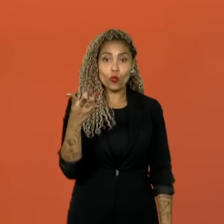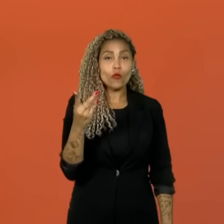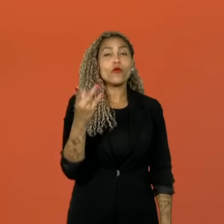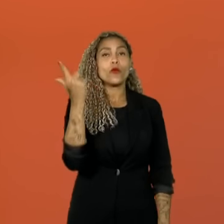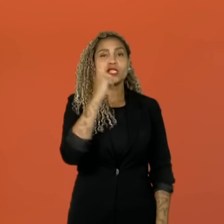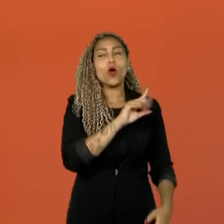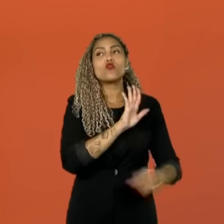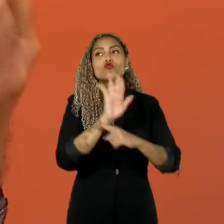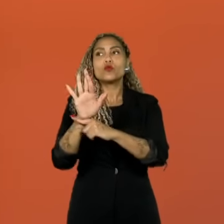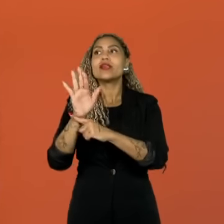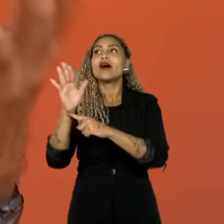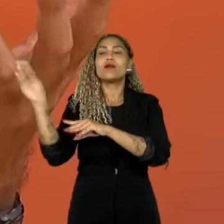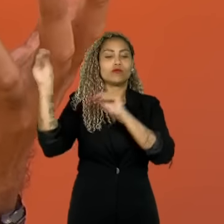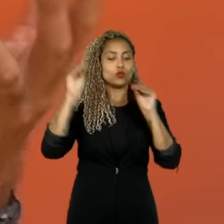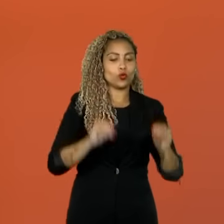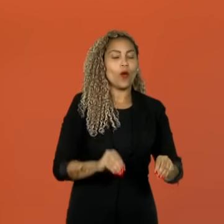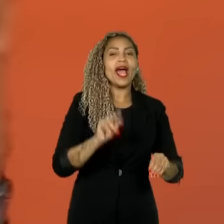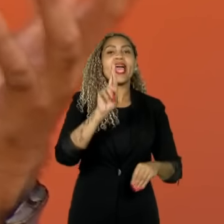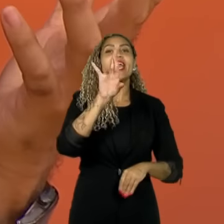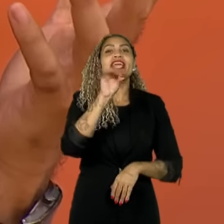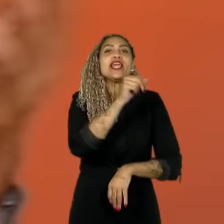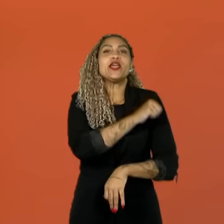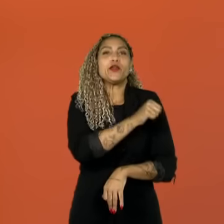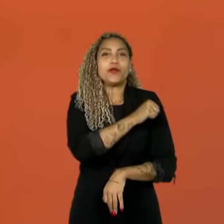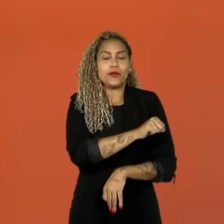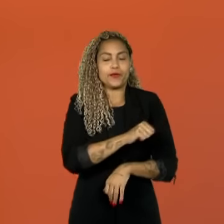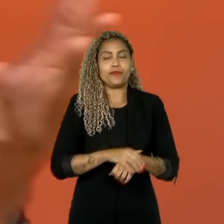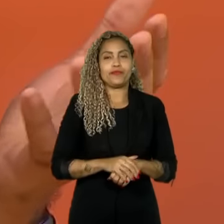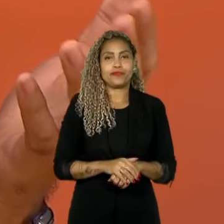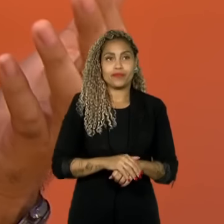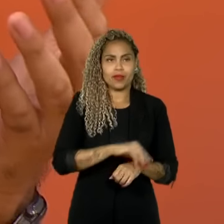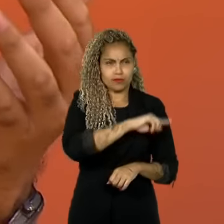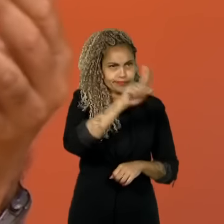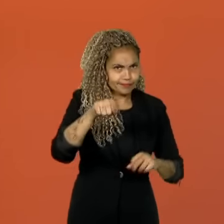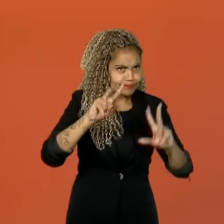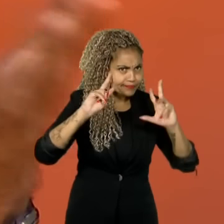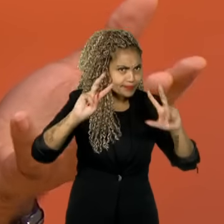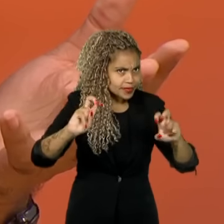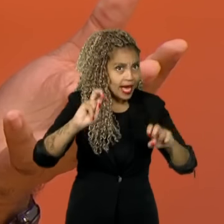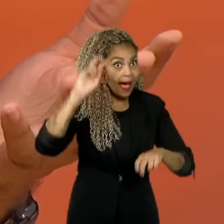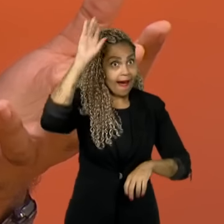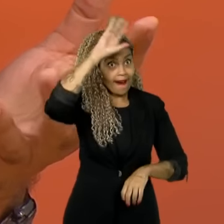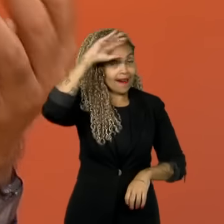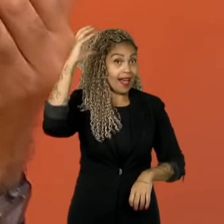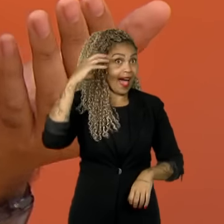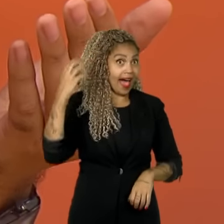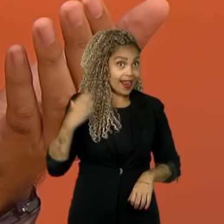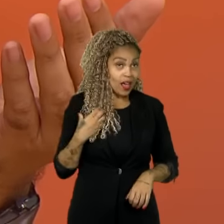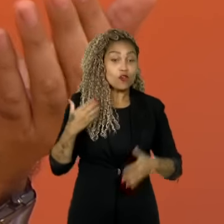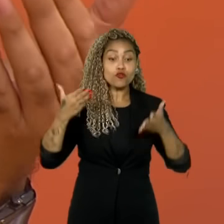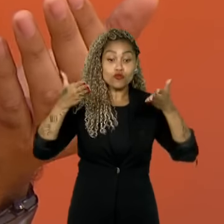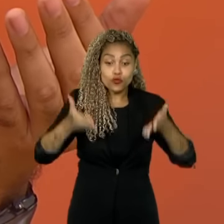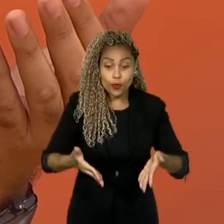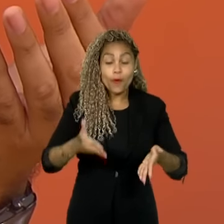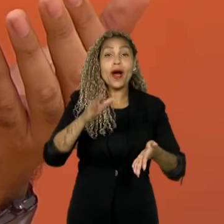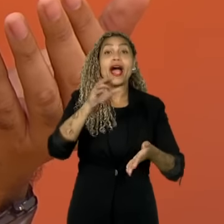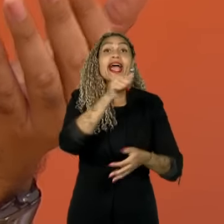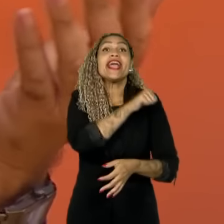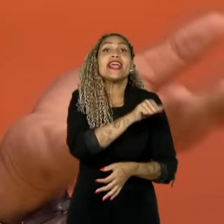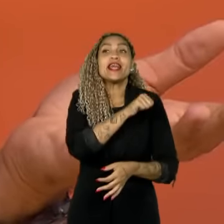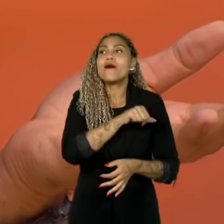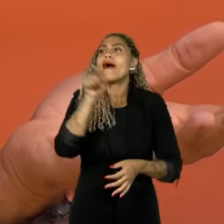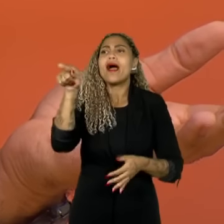Janeiro. Então, sim, a Clara, só para você ter uma ideia, para todos terem uma ideia, ela, quando chegou no Rio de Janeiro, ela foi morar num apartamento que